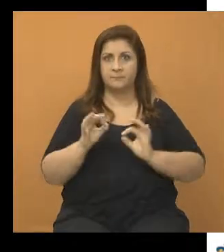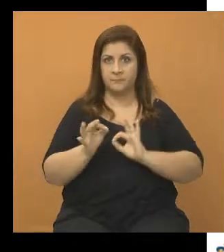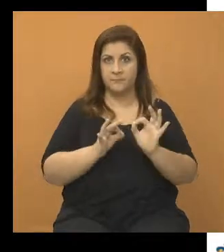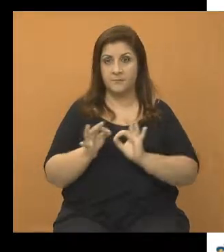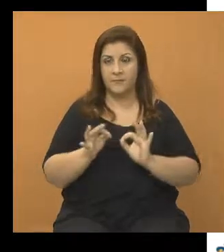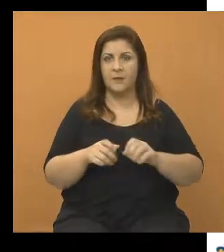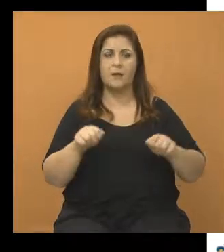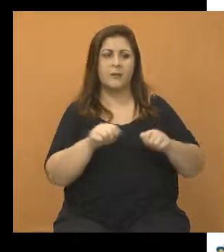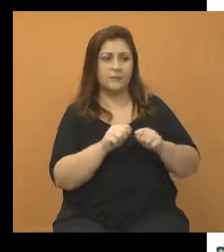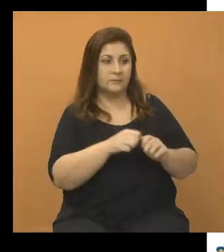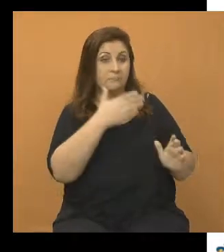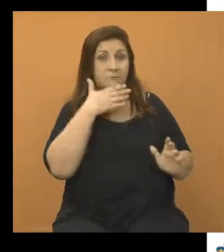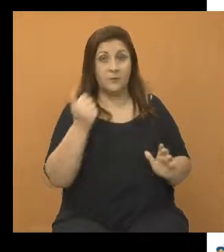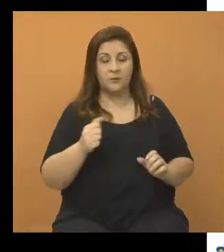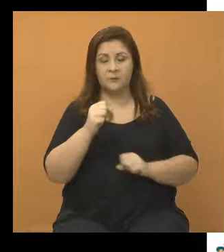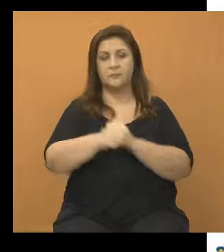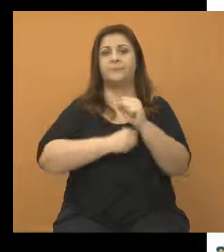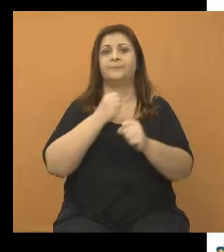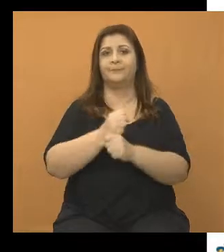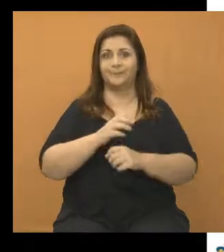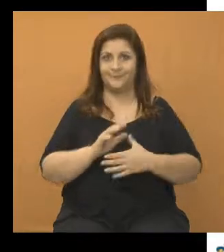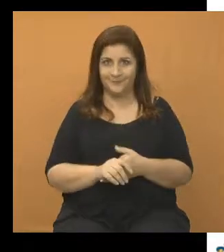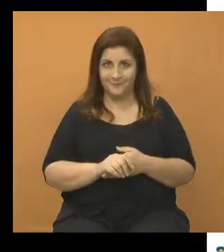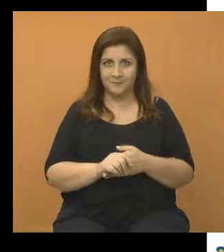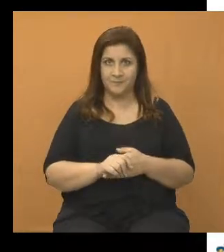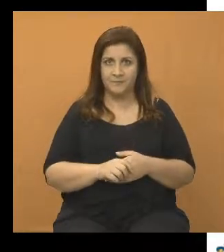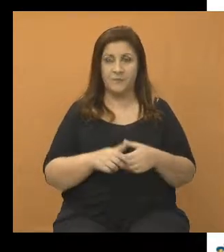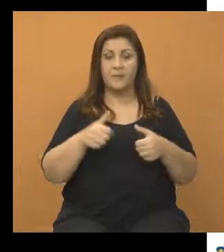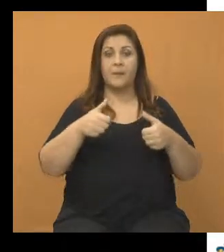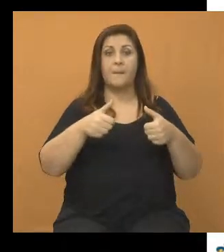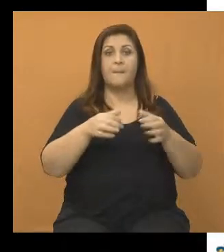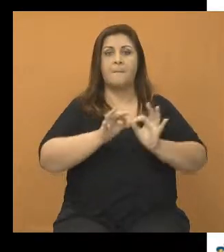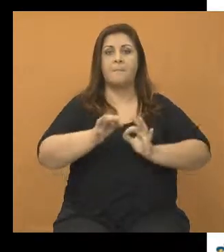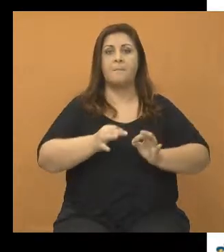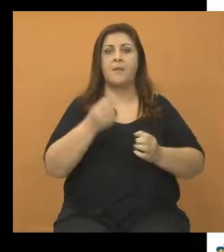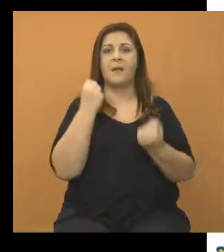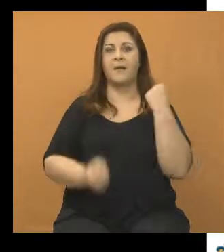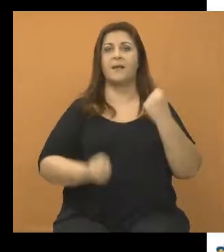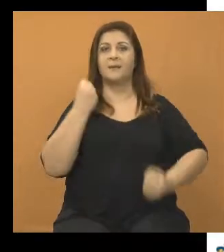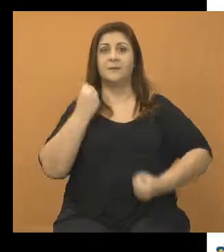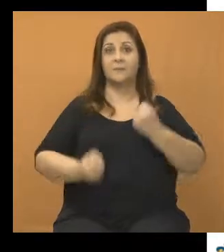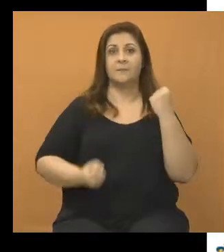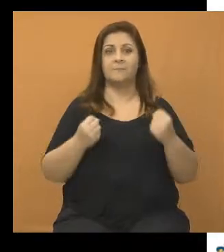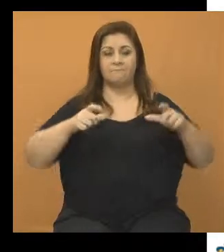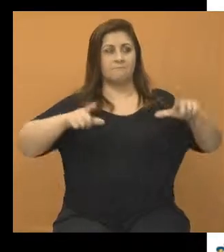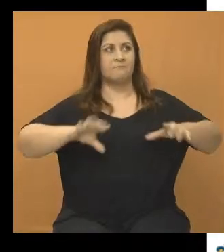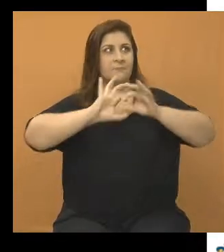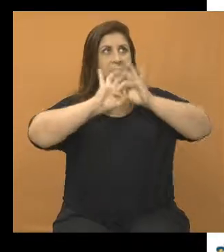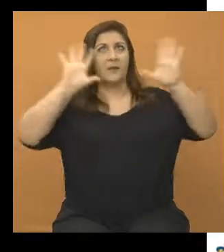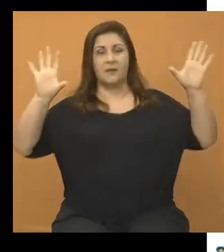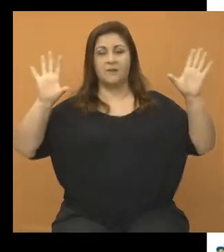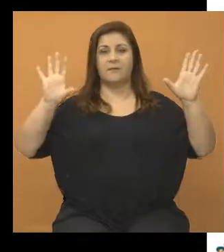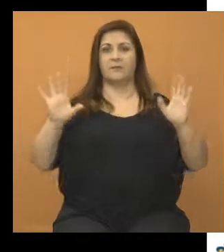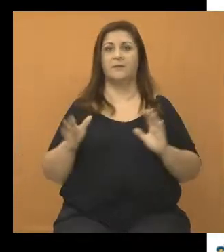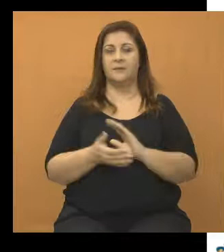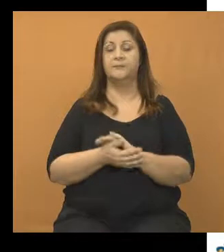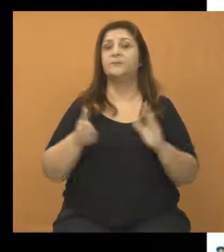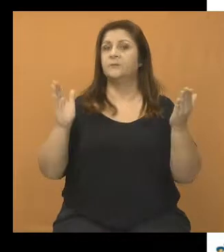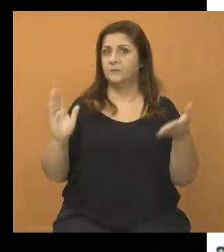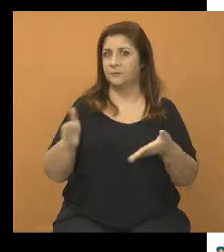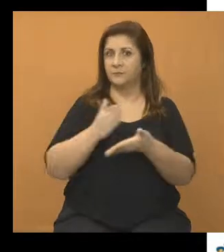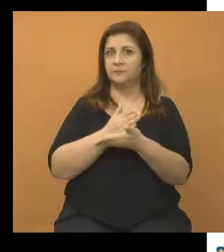passarão por melhorias ainda no próximo ano. Implantação de academias ao ar livre, né? A gente, esse ano, também já está em